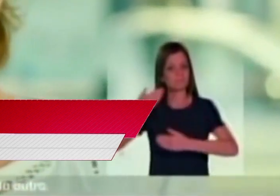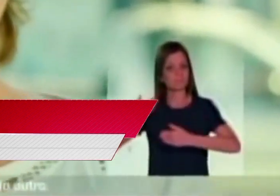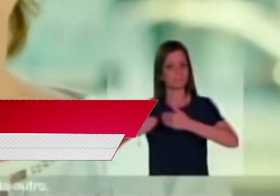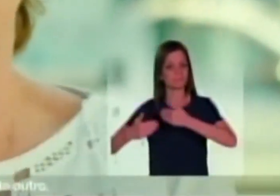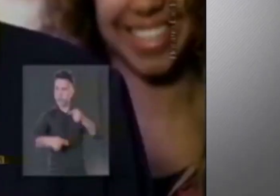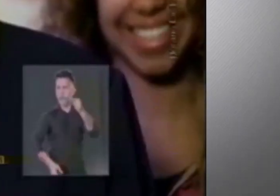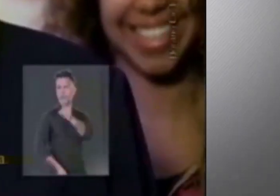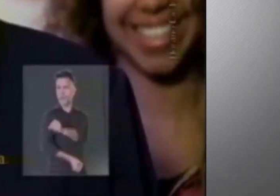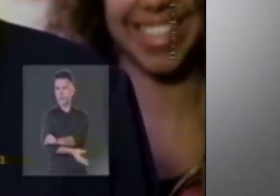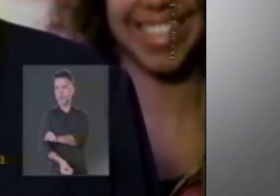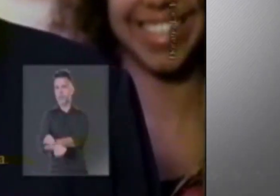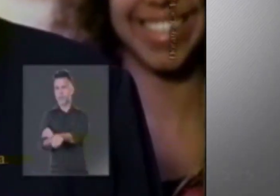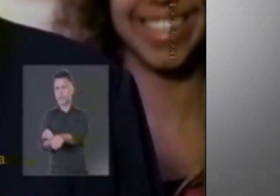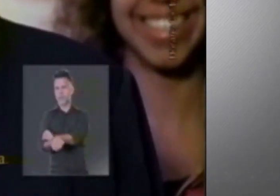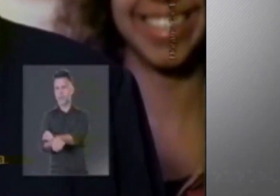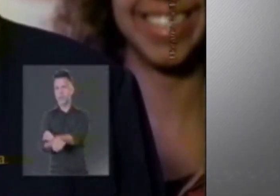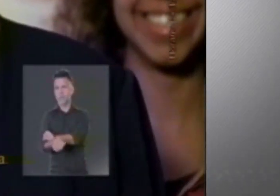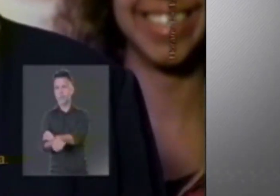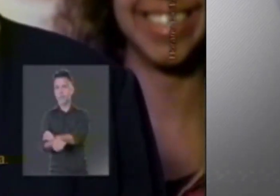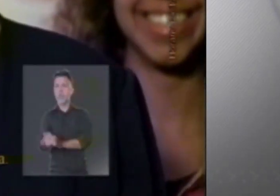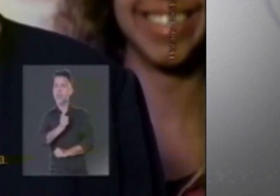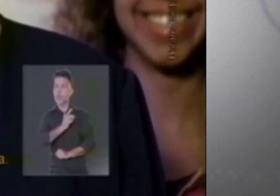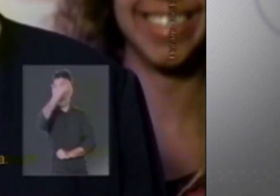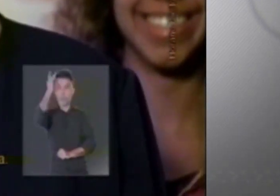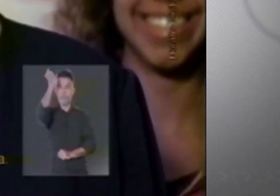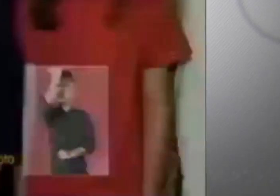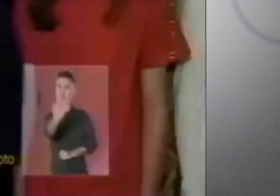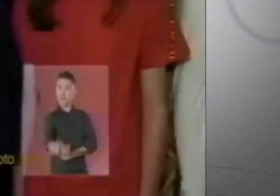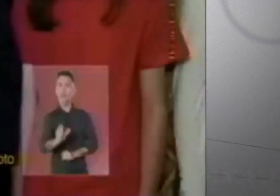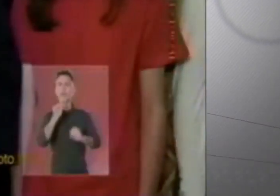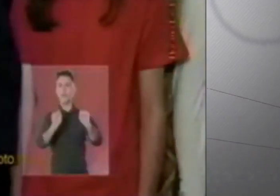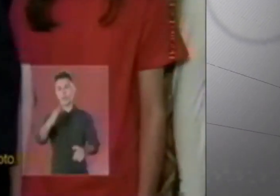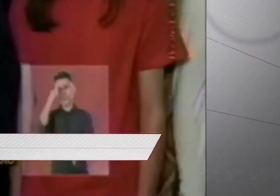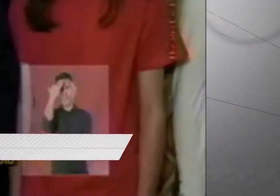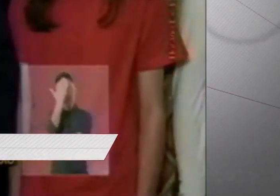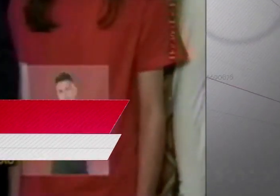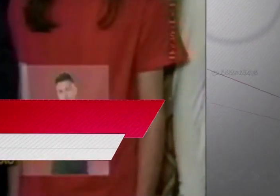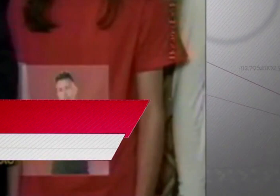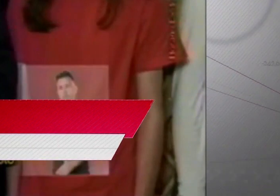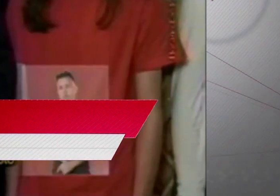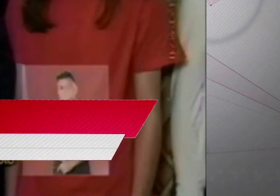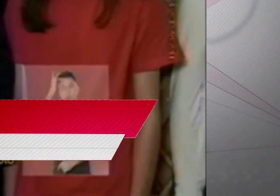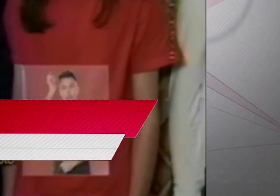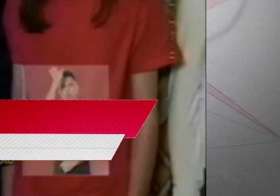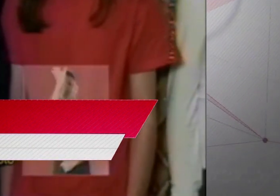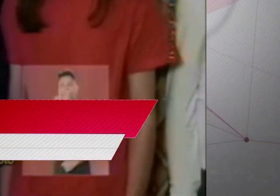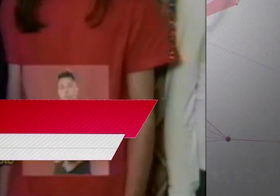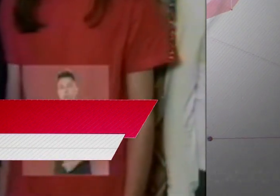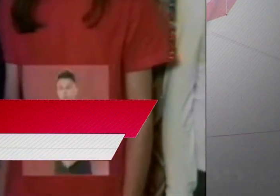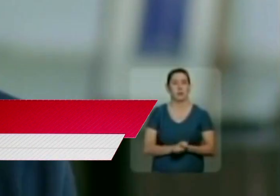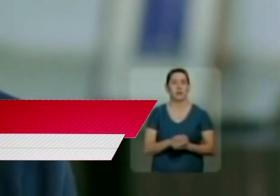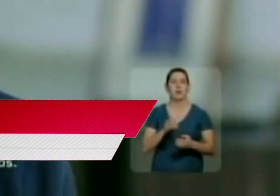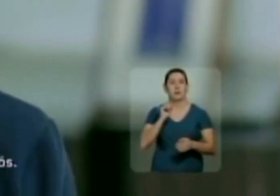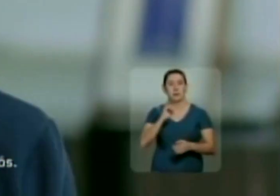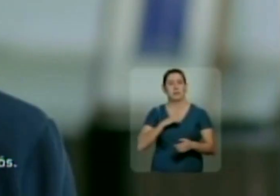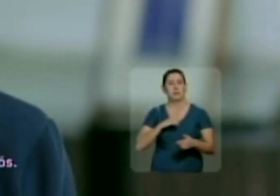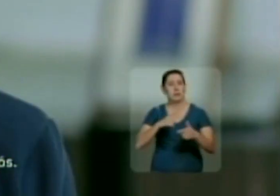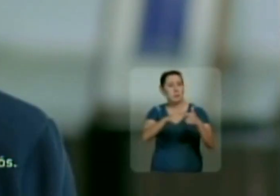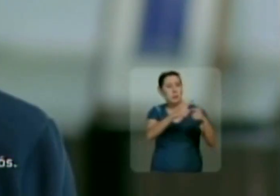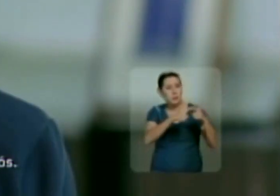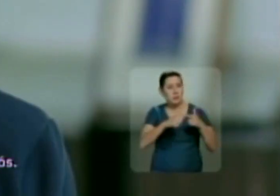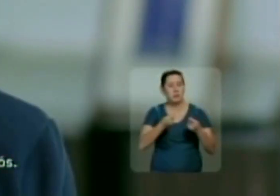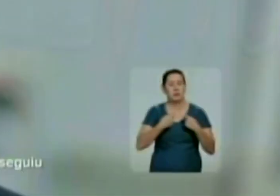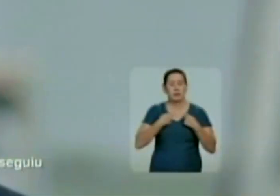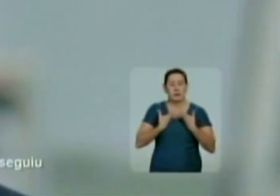mil votos. Luísa Erundina, do PSOL, foi a quinta colocada com 184 mil votos. Mas olha que